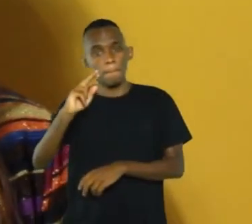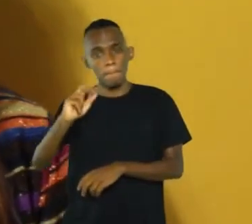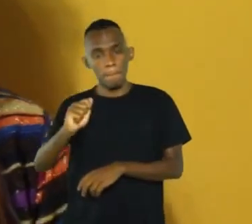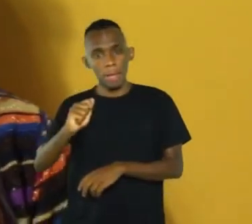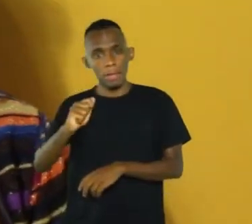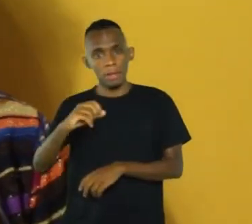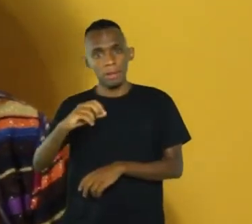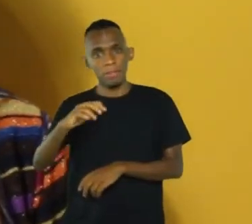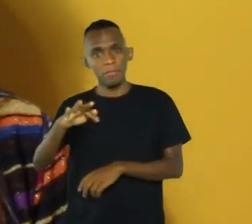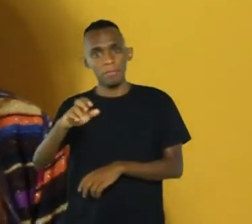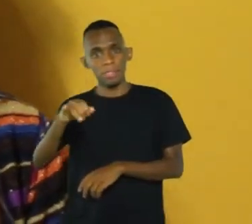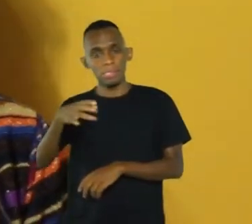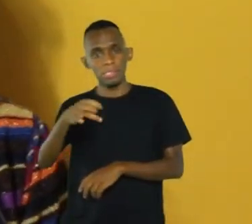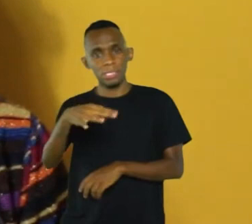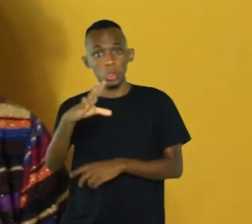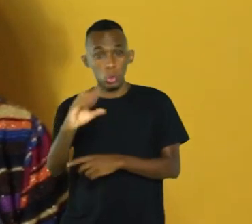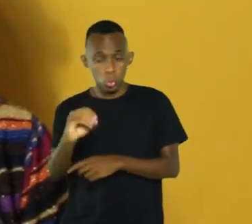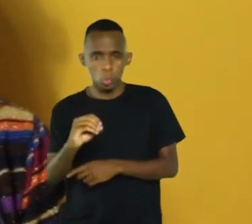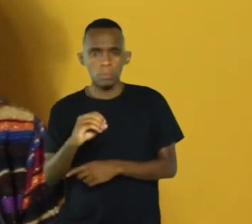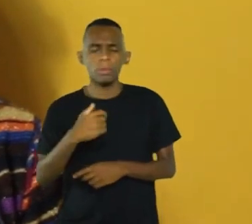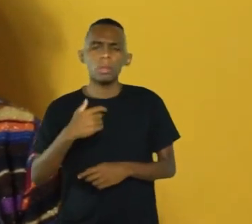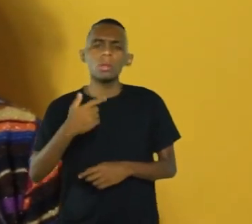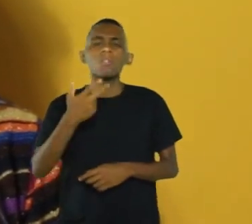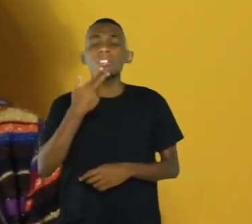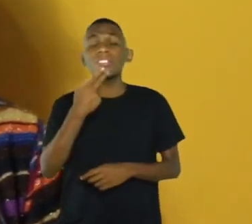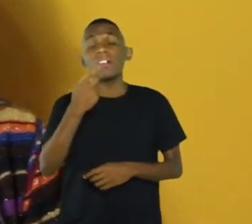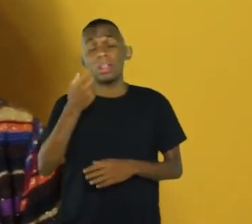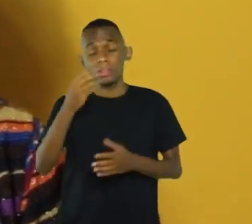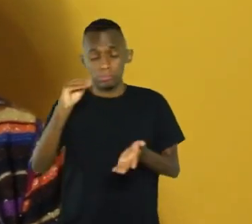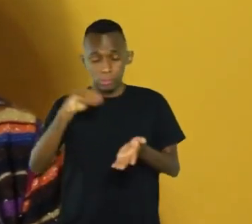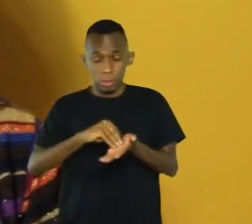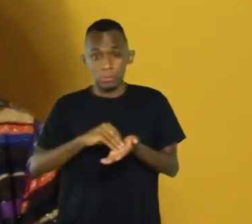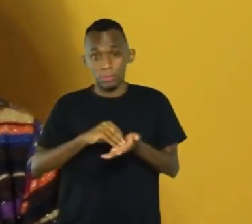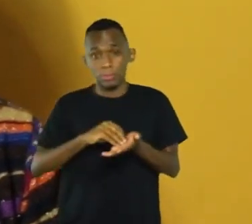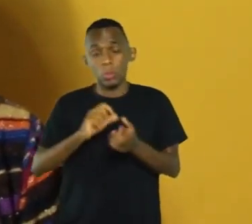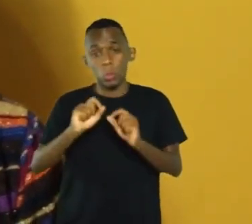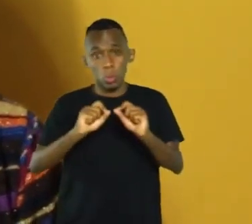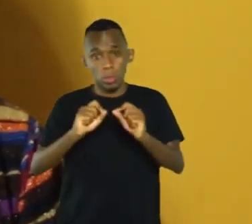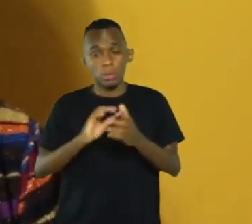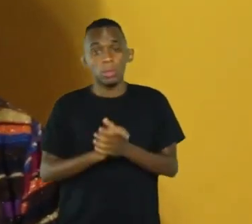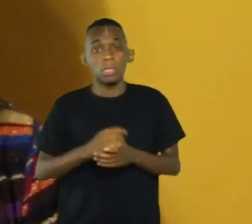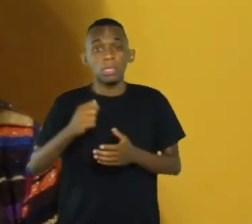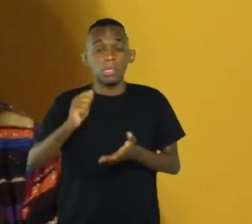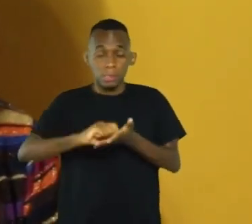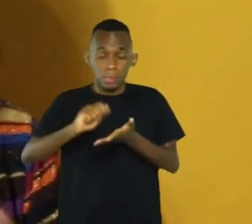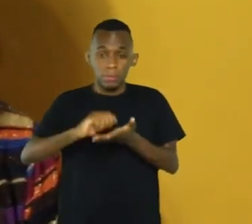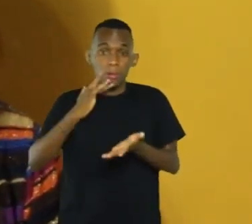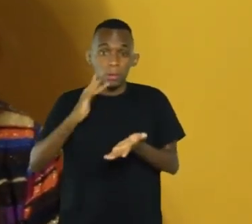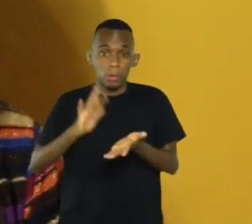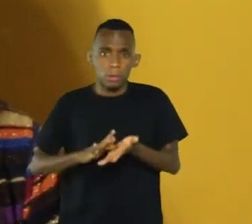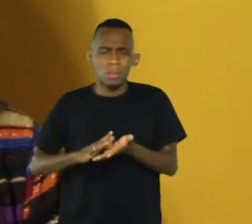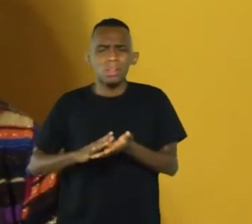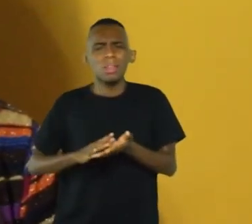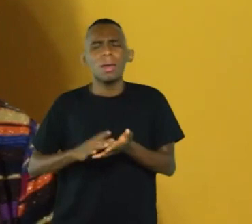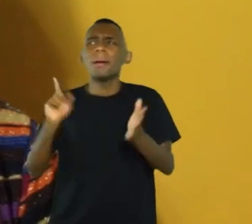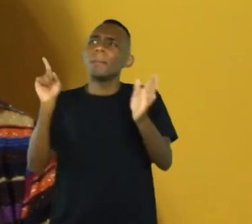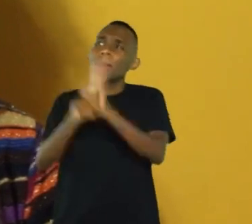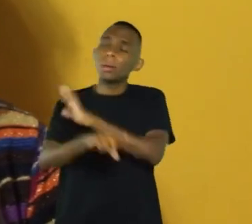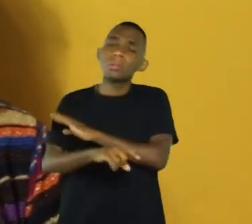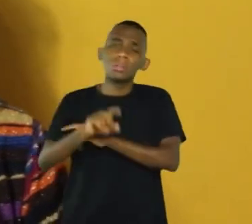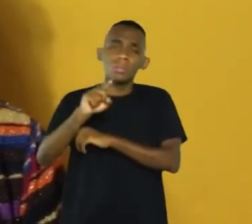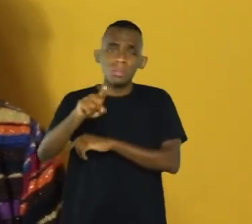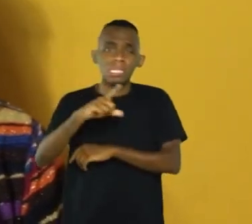vou escrever aqui essas cartas para o Francisco, né, só por precaução. é. Você tinha medo, tem medo de